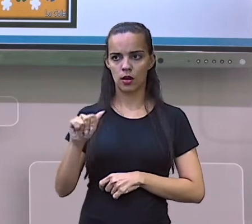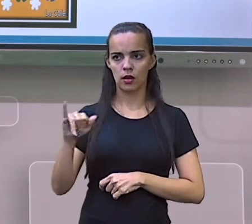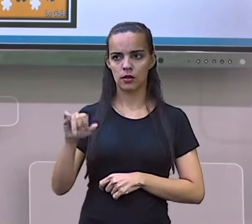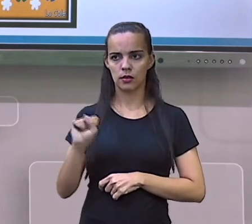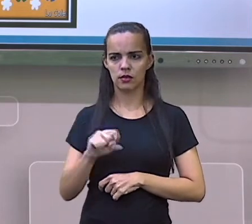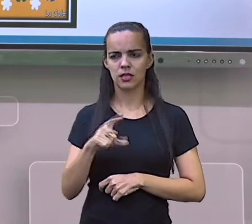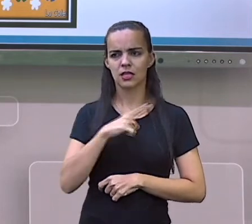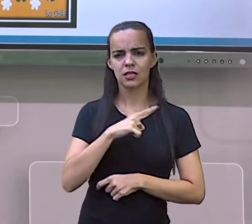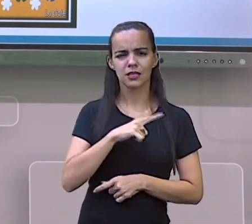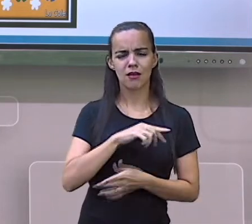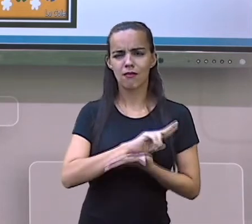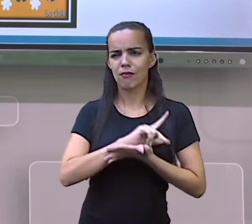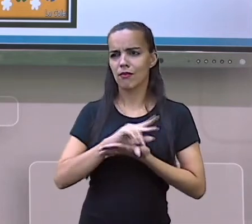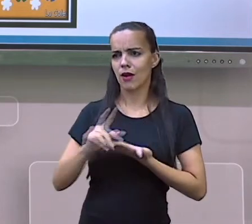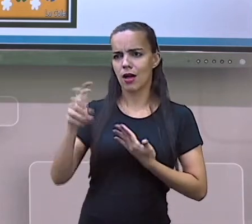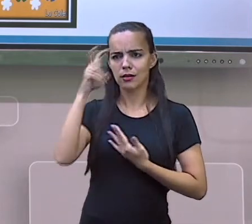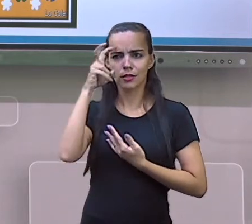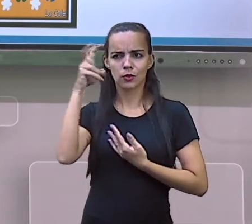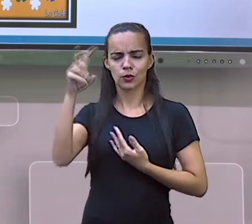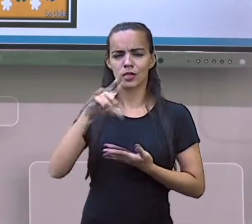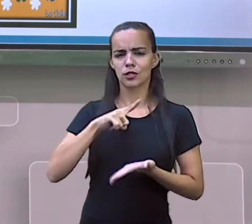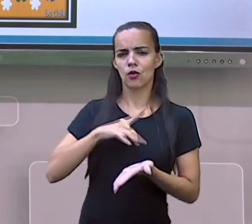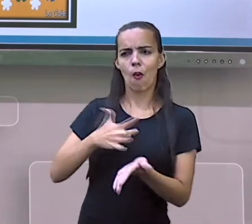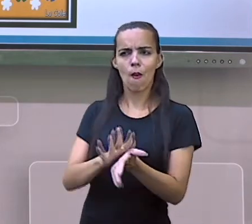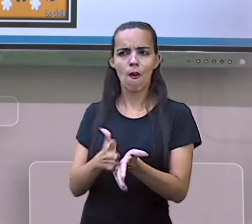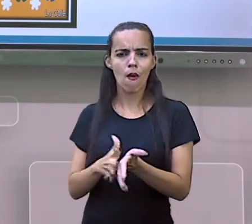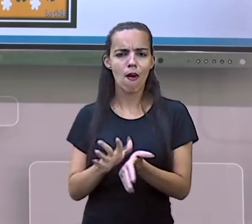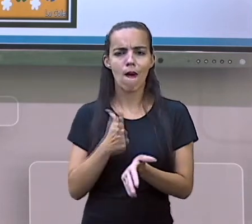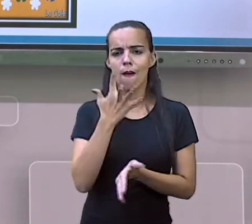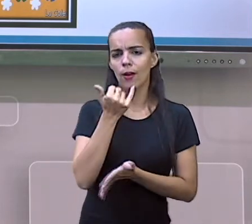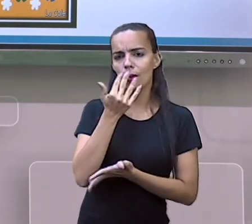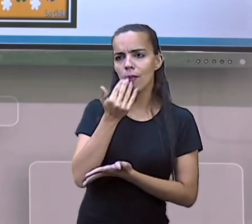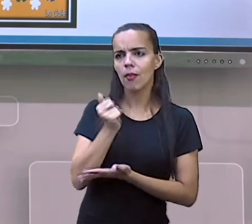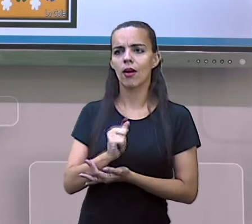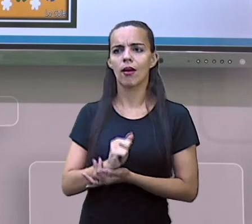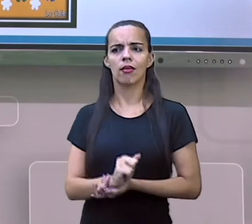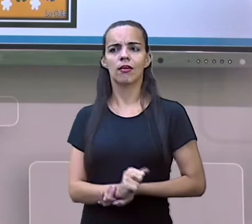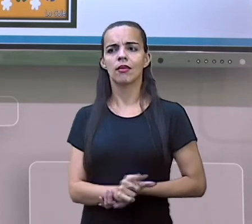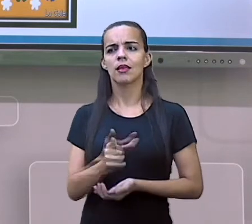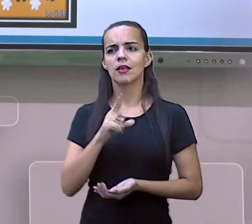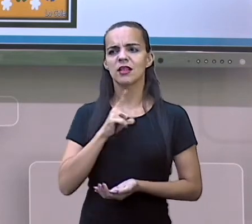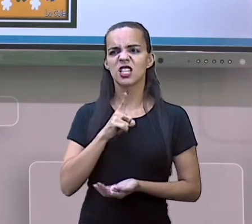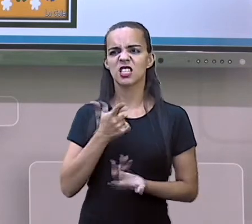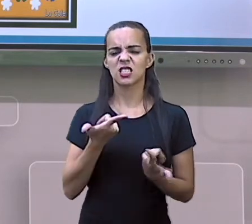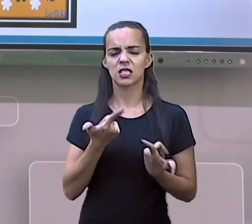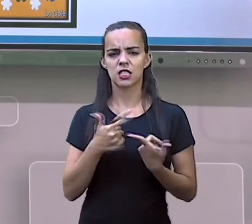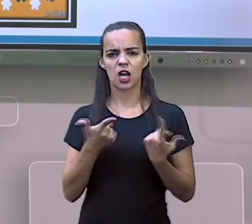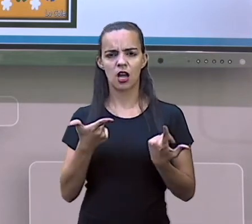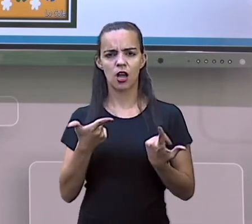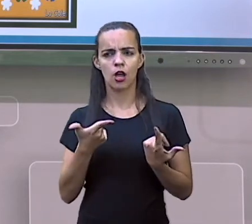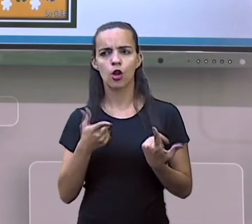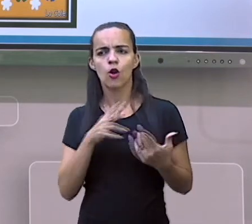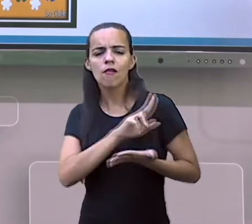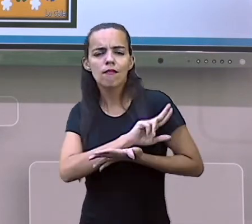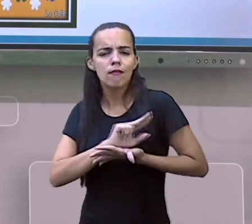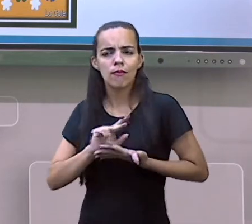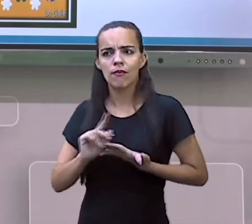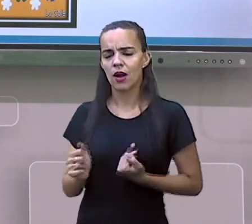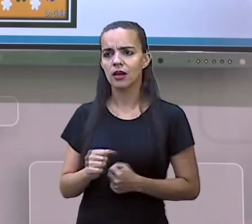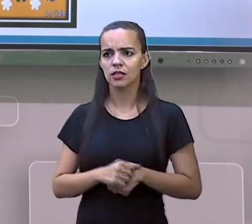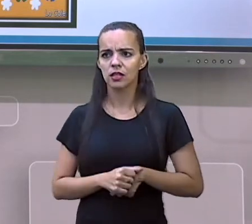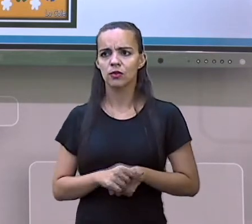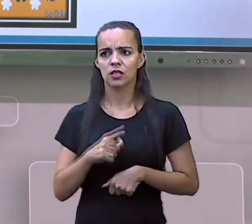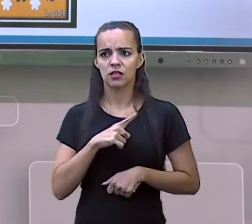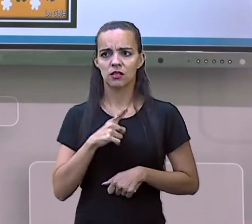é múltipla, além do samba, comida, as raças miscigenadas e guerreiras,